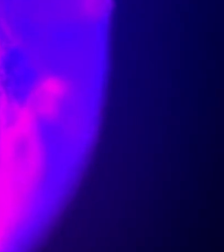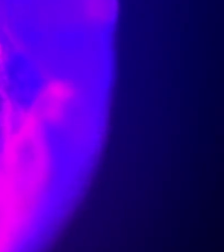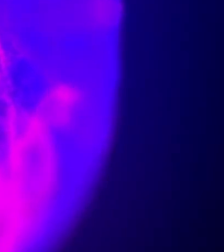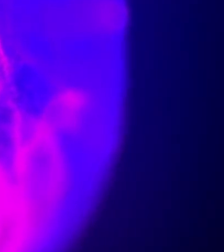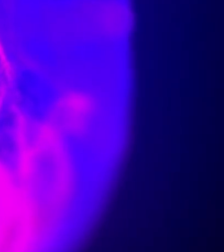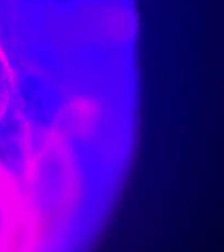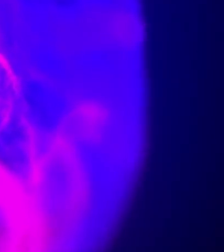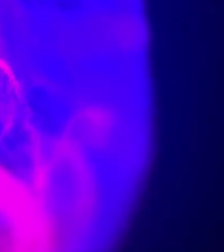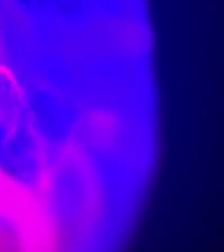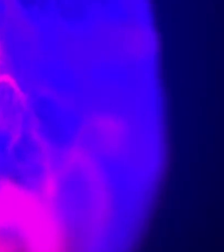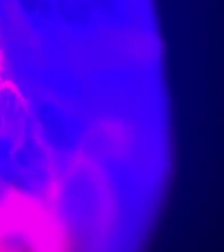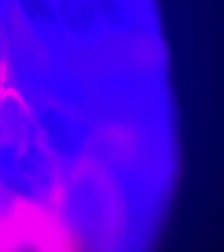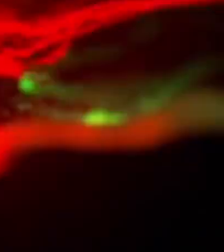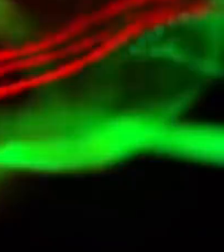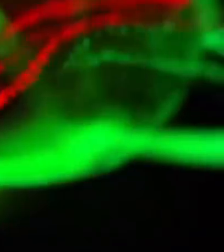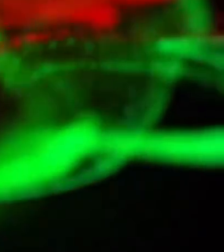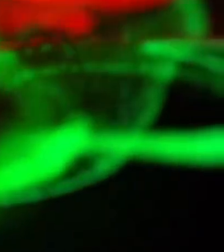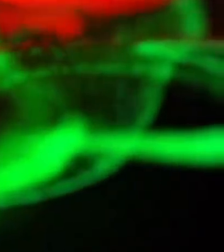O culto